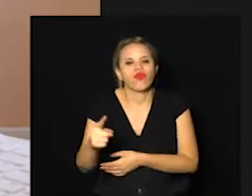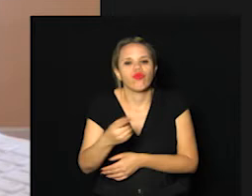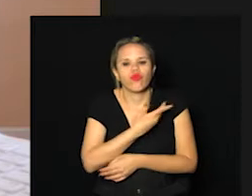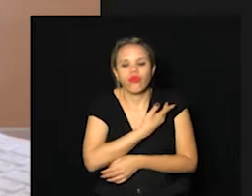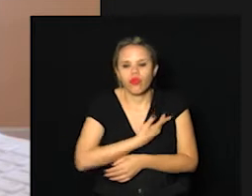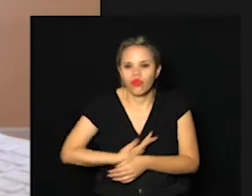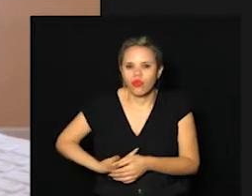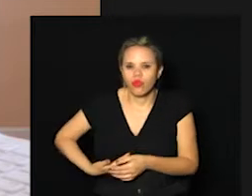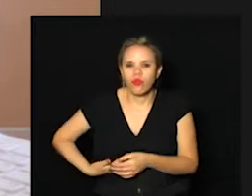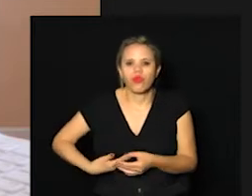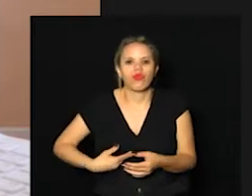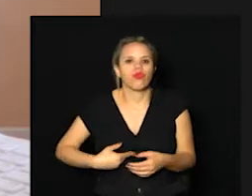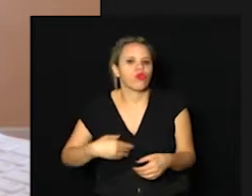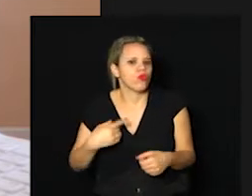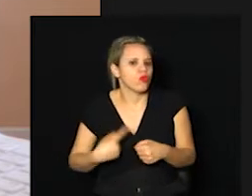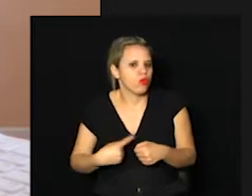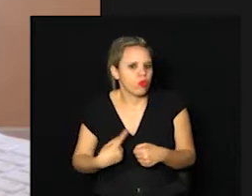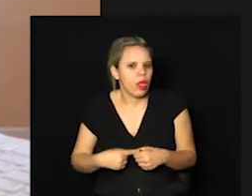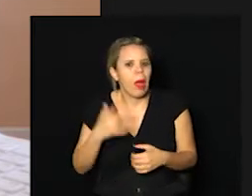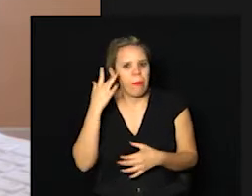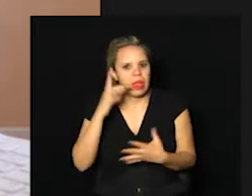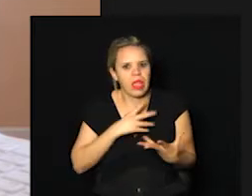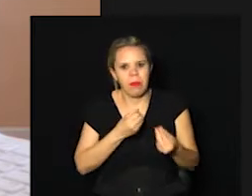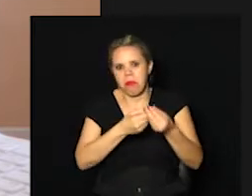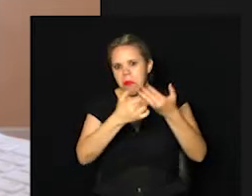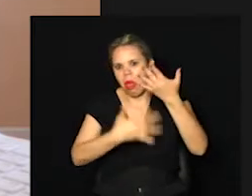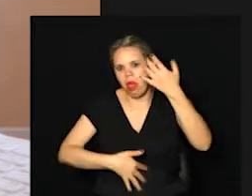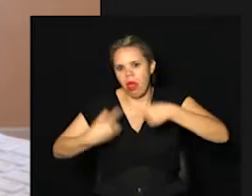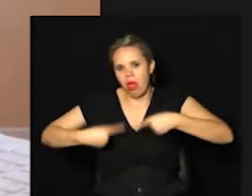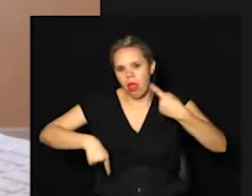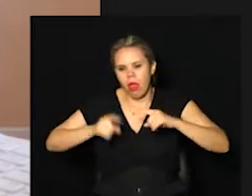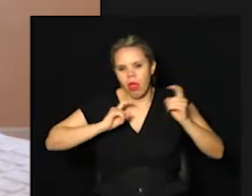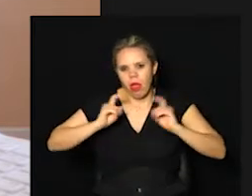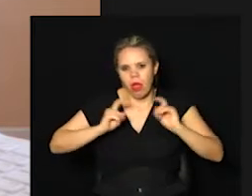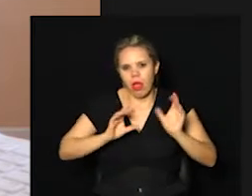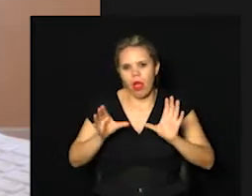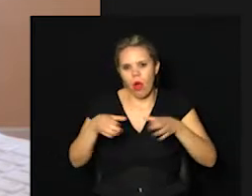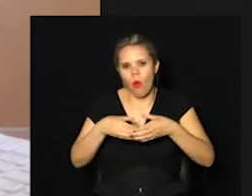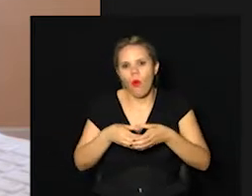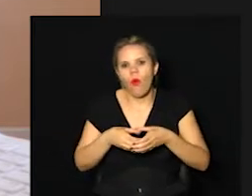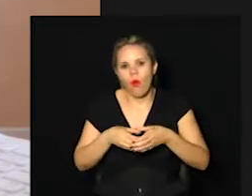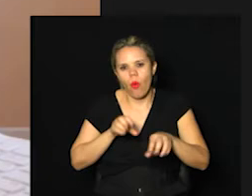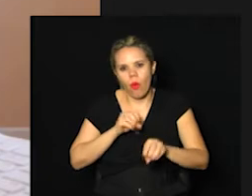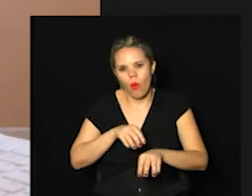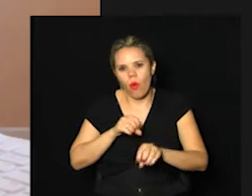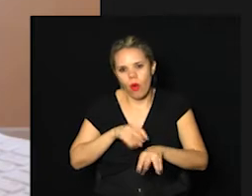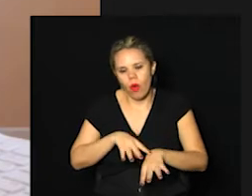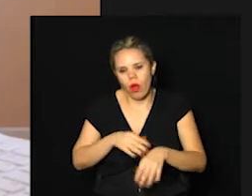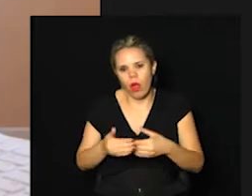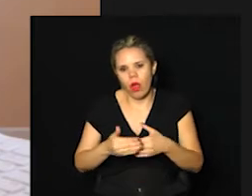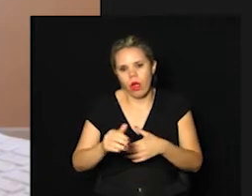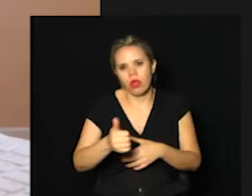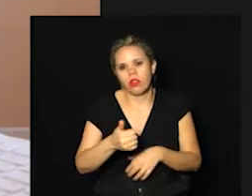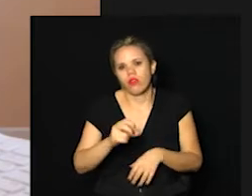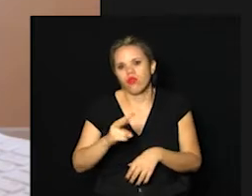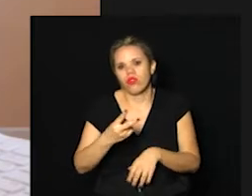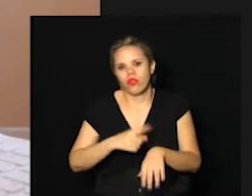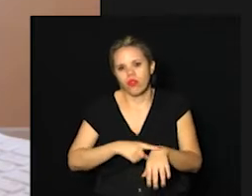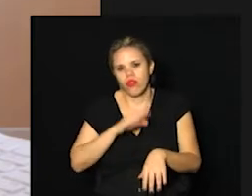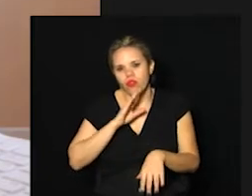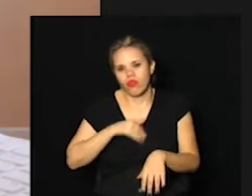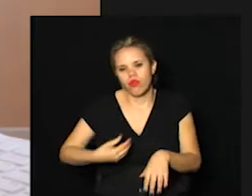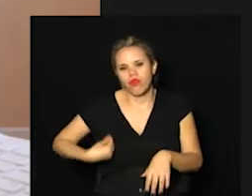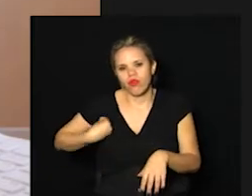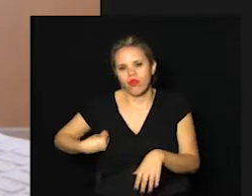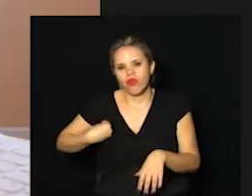governo municipal. Então amanhã tem muito que ser discutido nessa reunião da Comissão de Educação e a partir das 2 horas, com transmissão